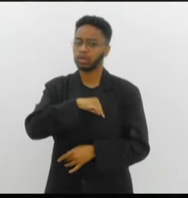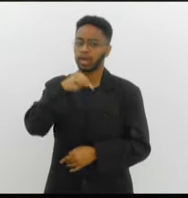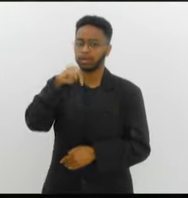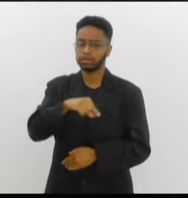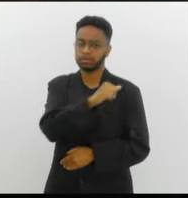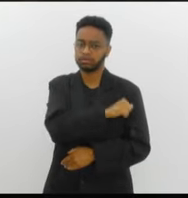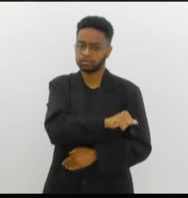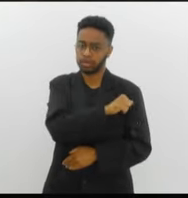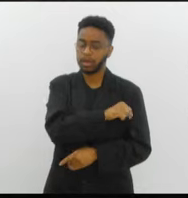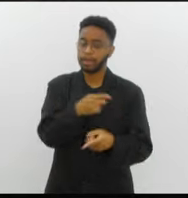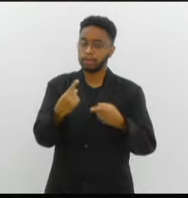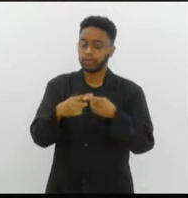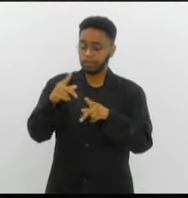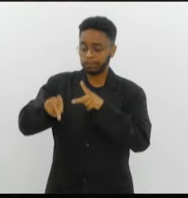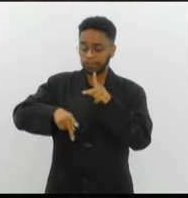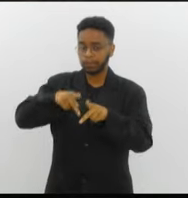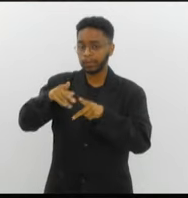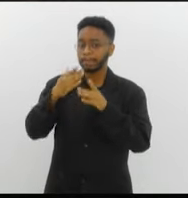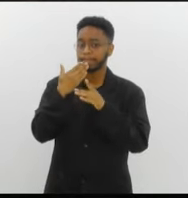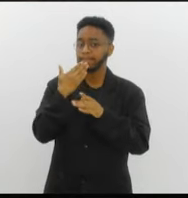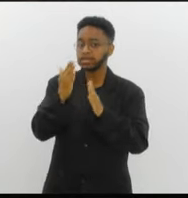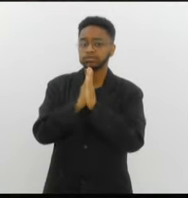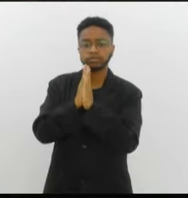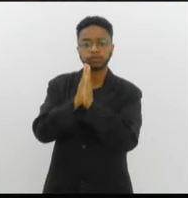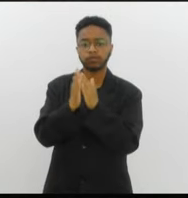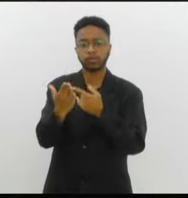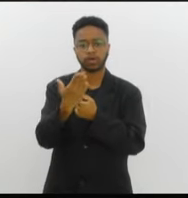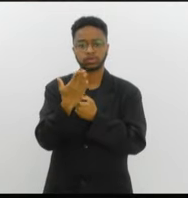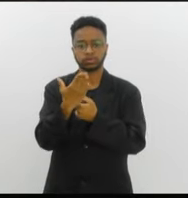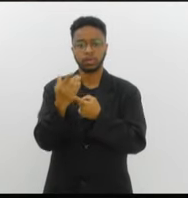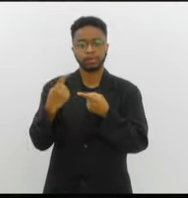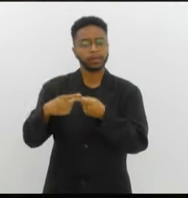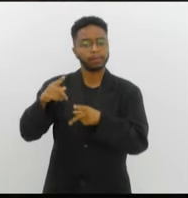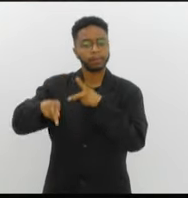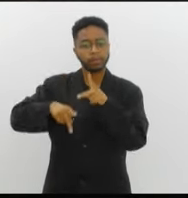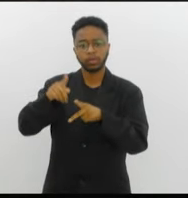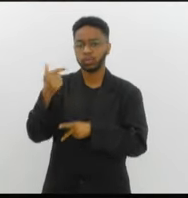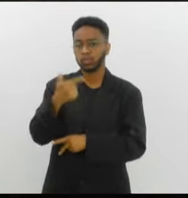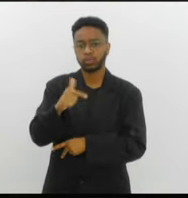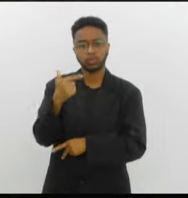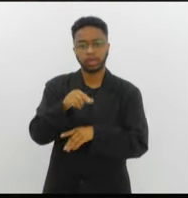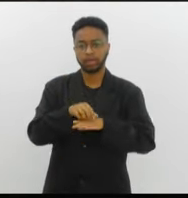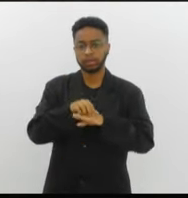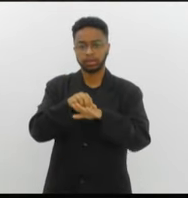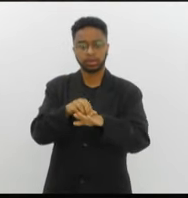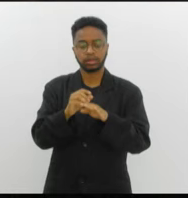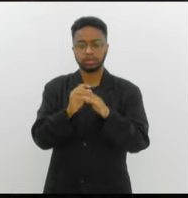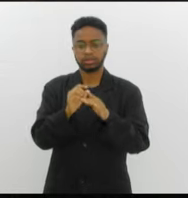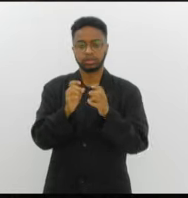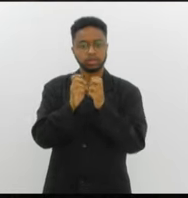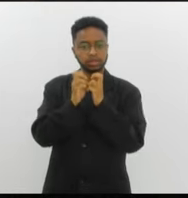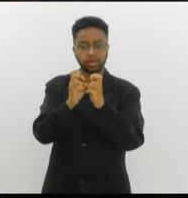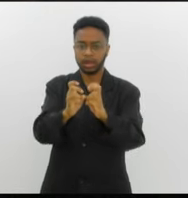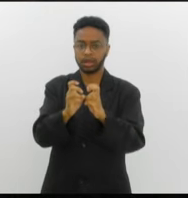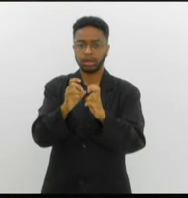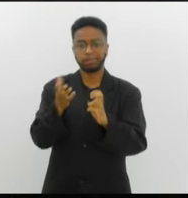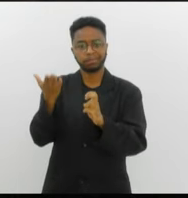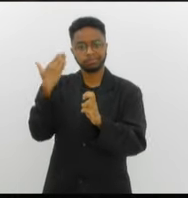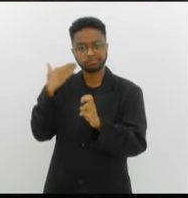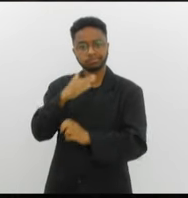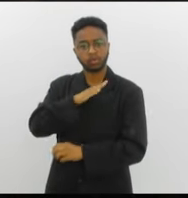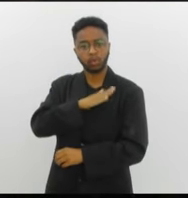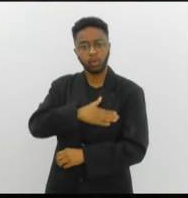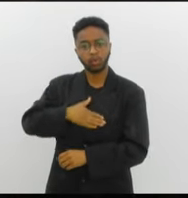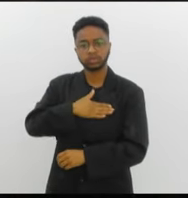Janeiro, porque a população está pedindo socorro. A população não tem mais o transporte que tanto adorava, que